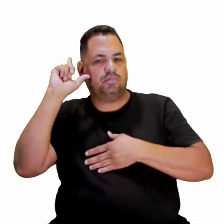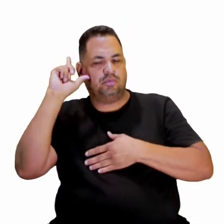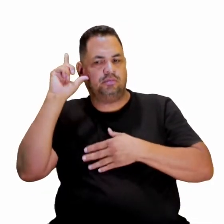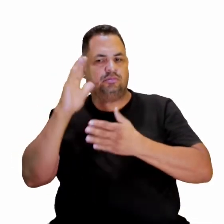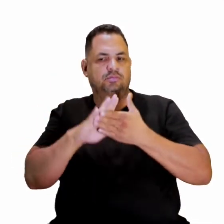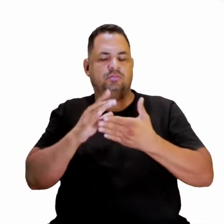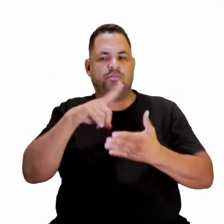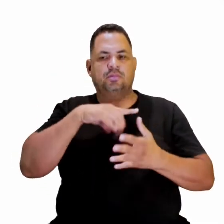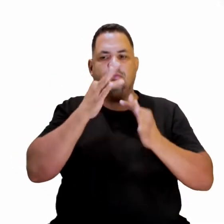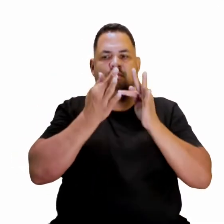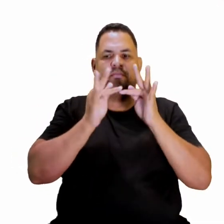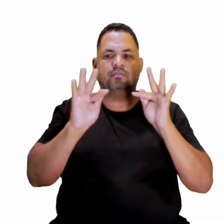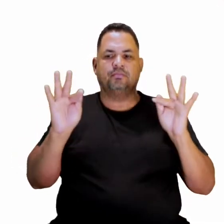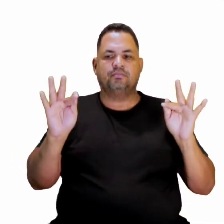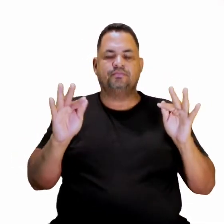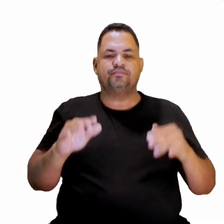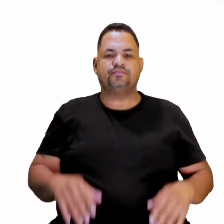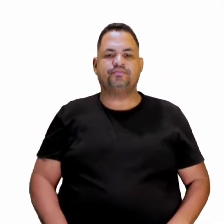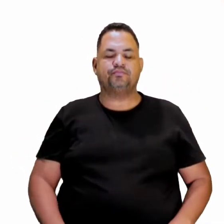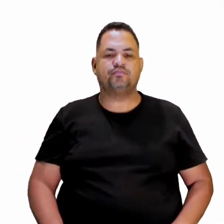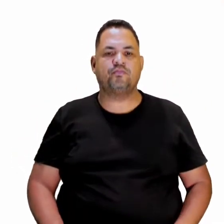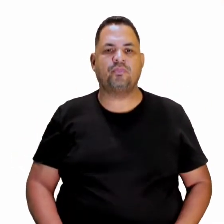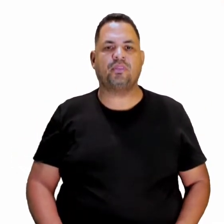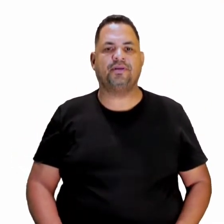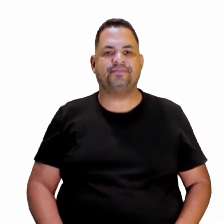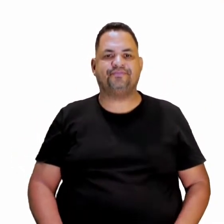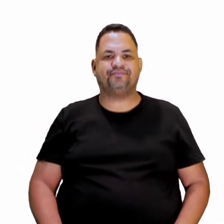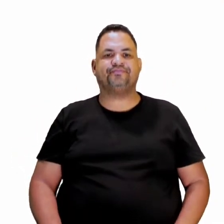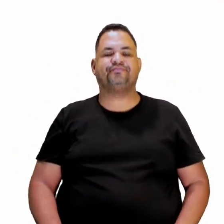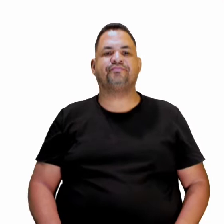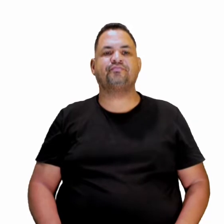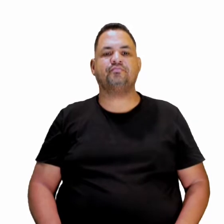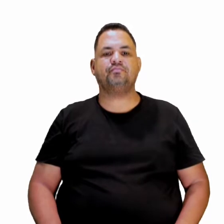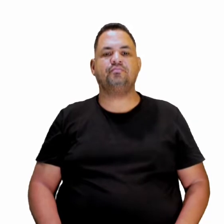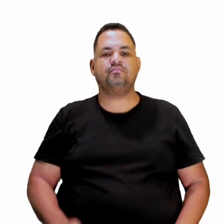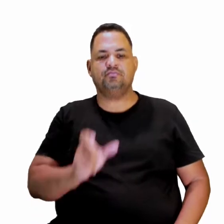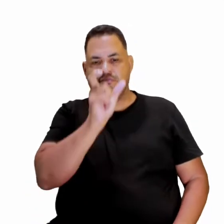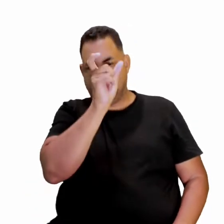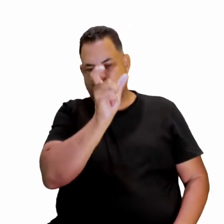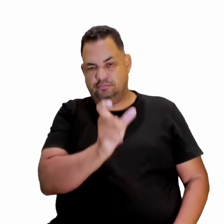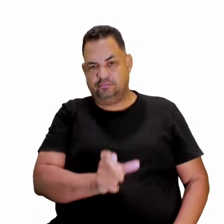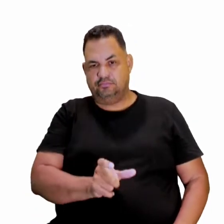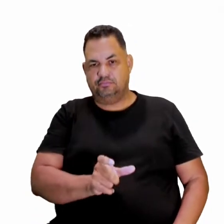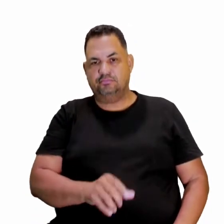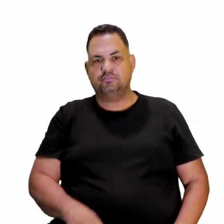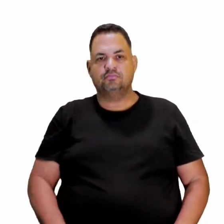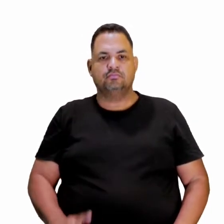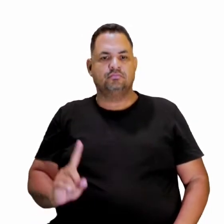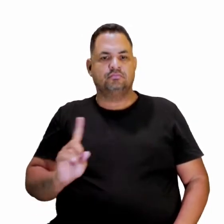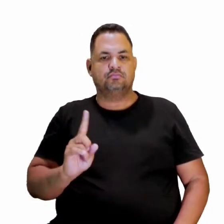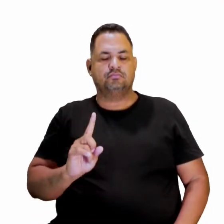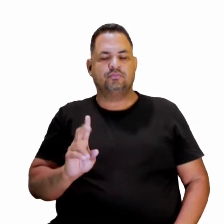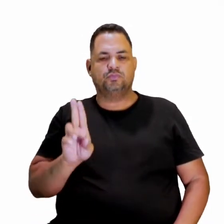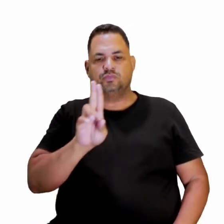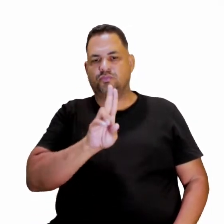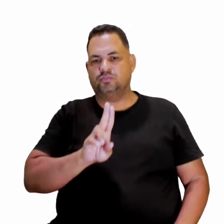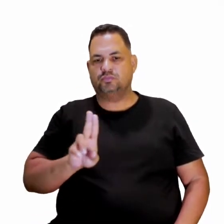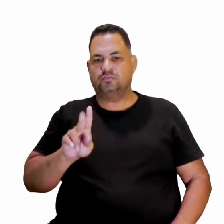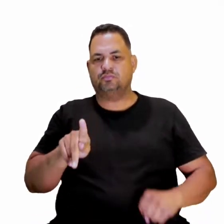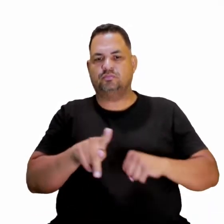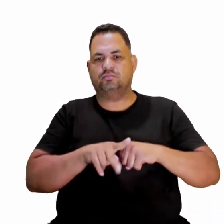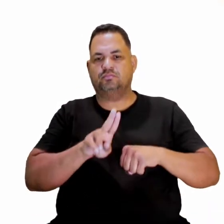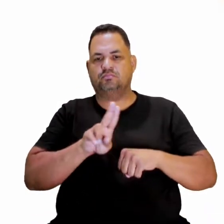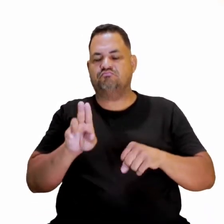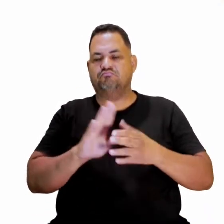aqui tem uma frase onde the person é o sujeito. Perceba que eu não usei o pronome pessoal, porque você